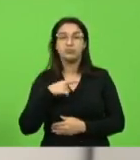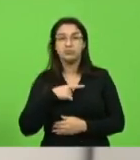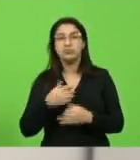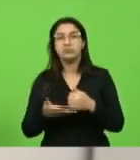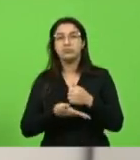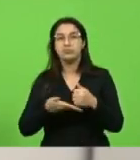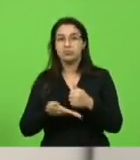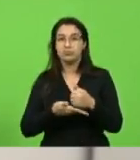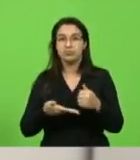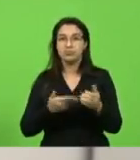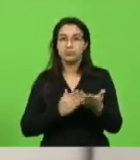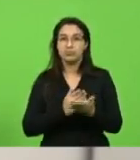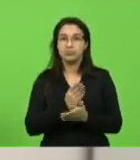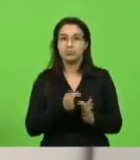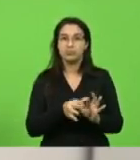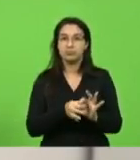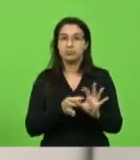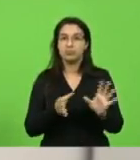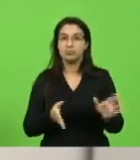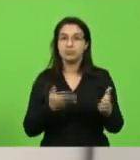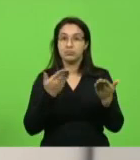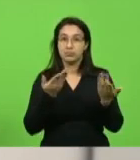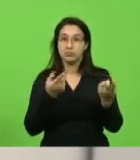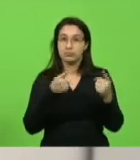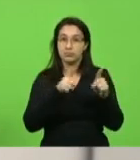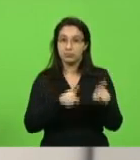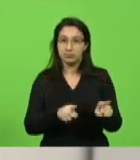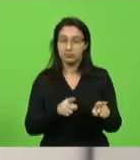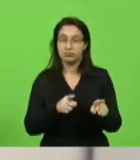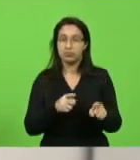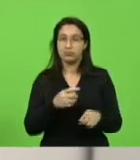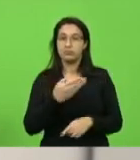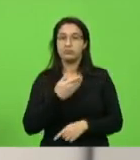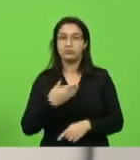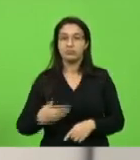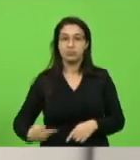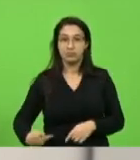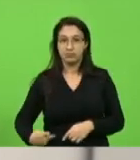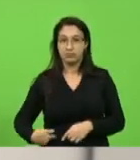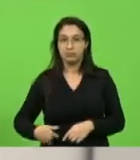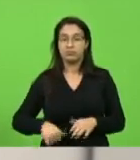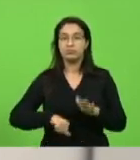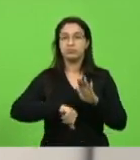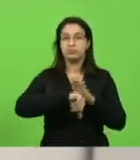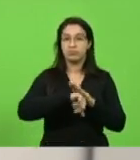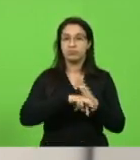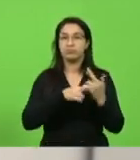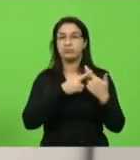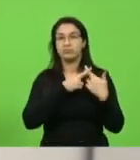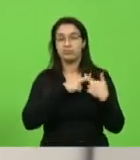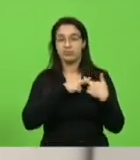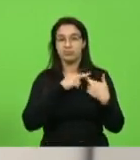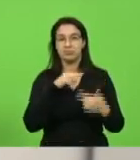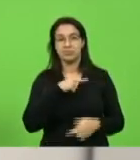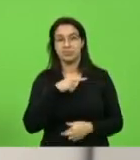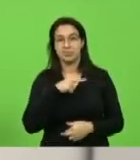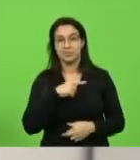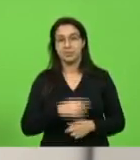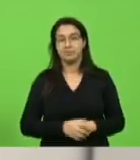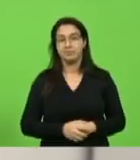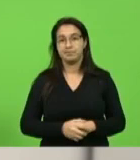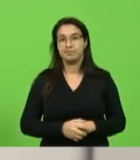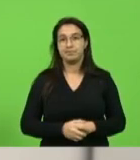o processamento do excelentíssimo senhor governador pela prática do crime de responsabilidade. E